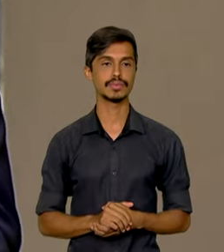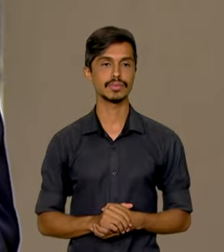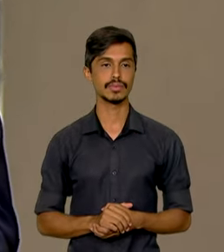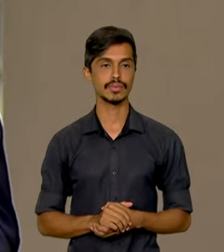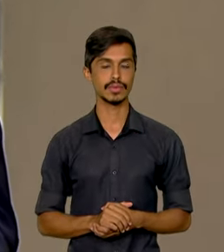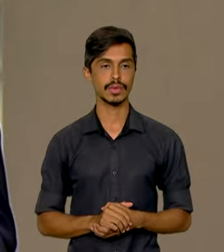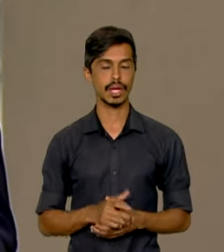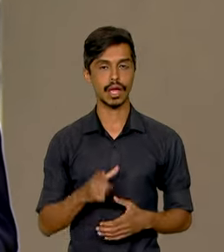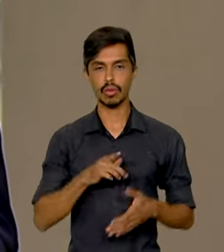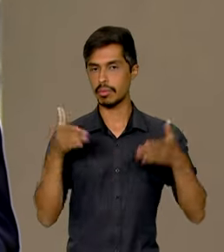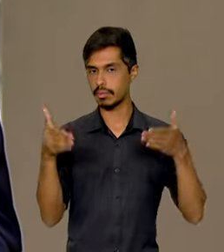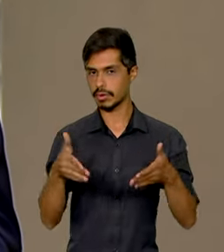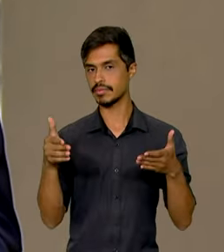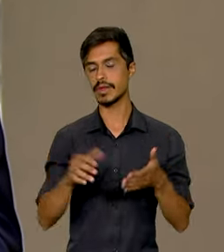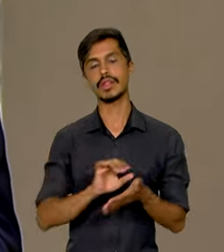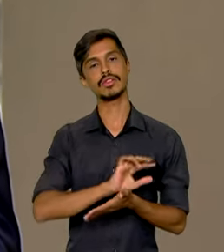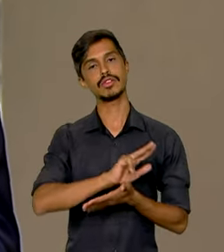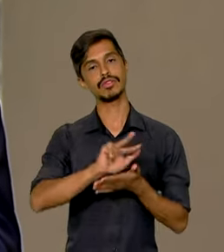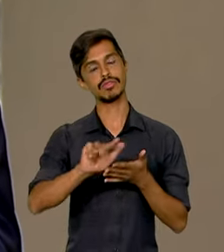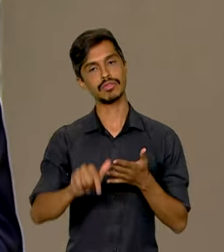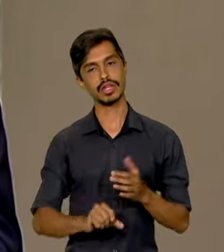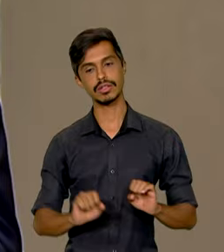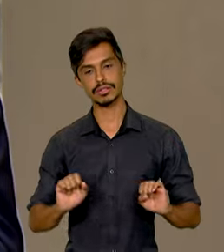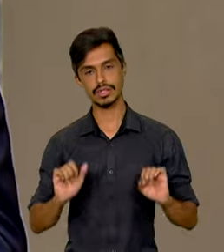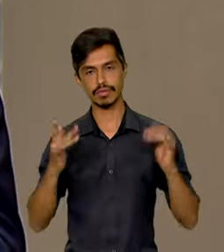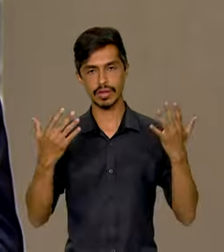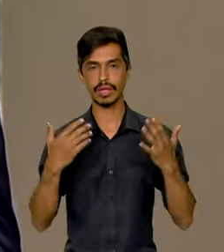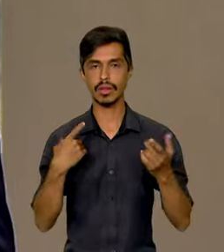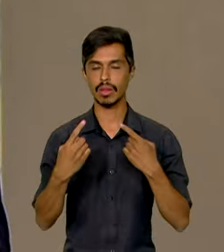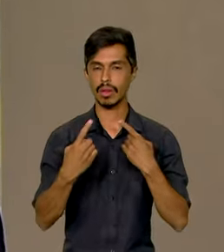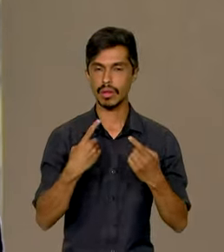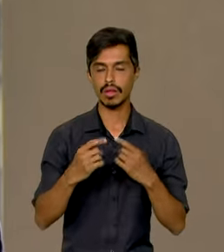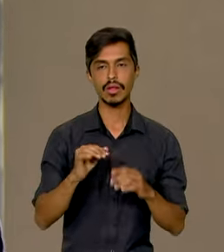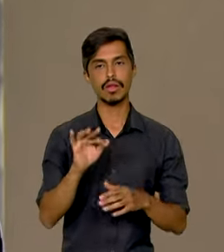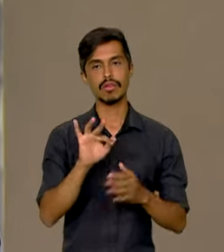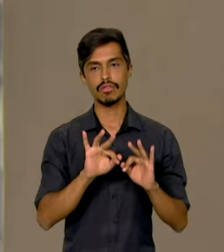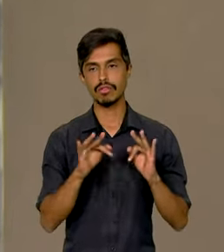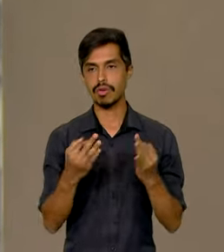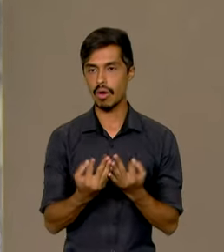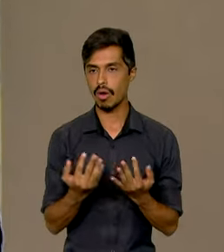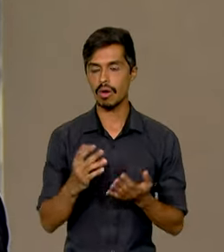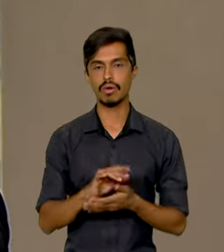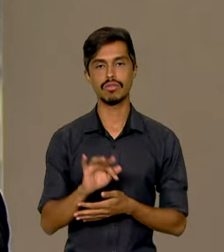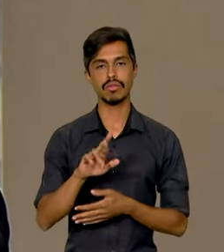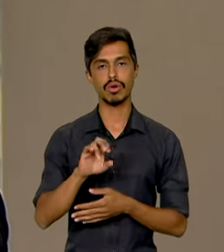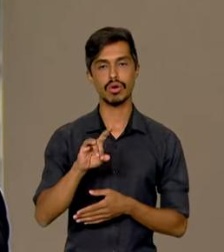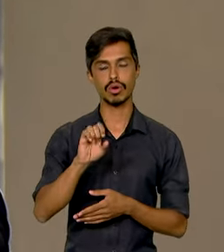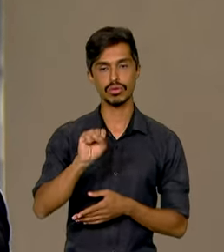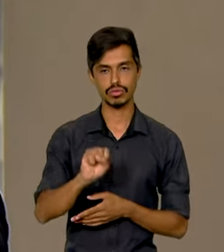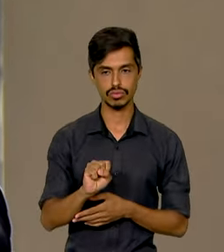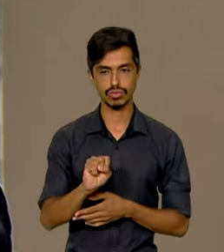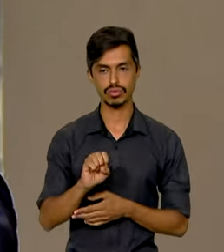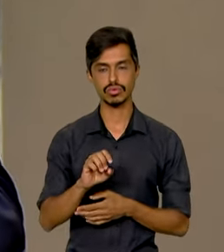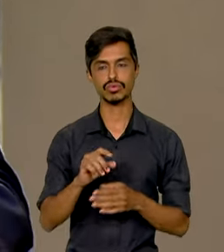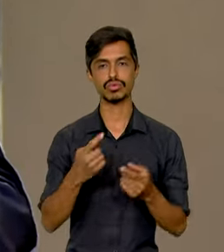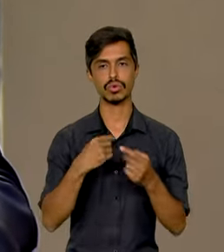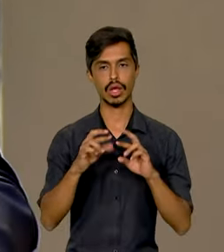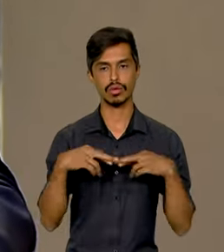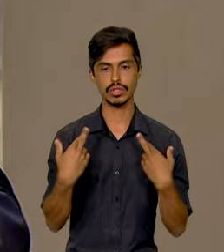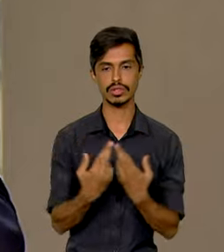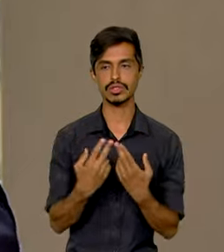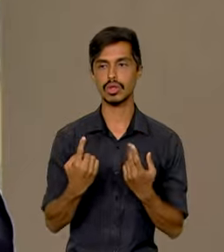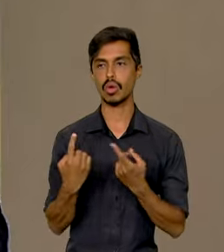Eu tenho participado de muitos eventos, muitos debates, fóruns, que têm discutido o tema da